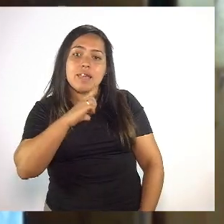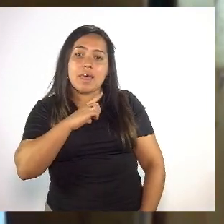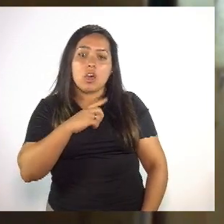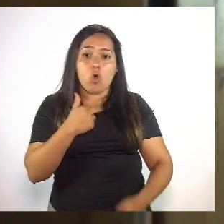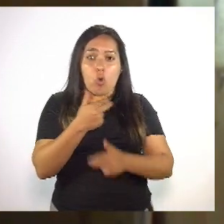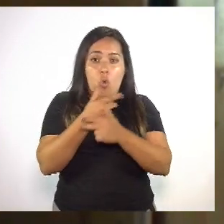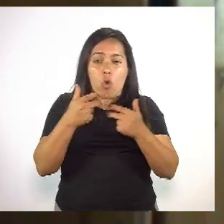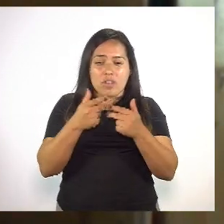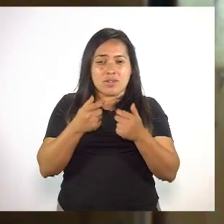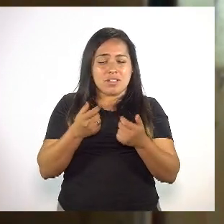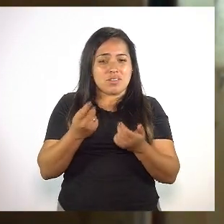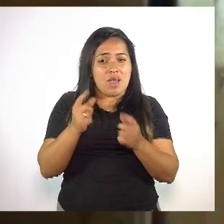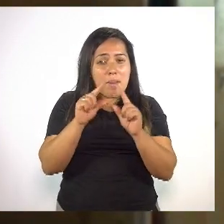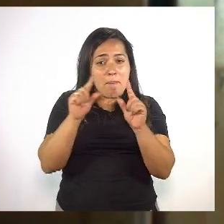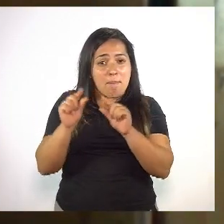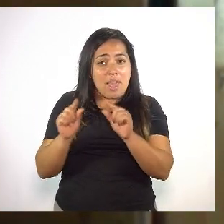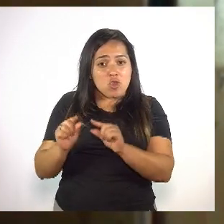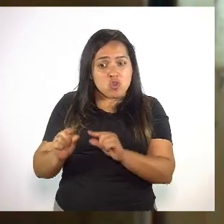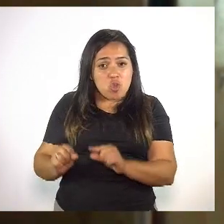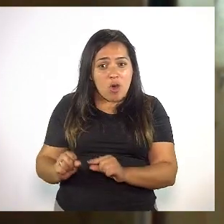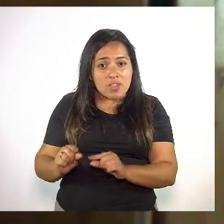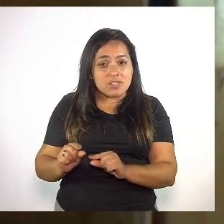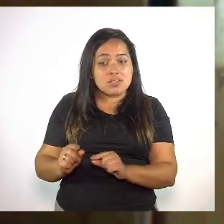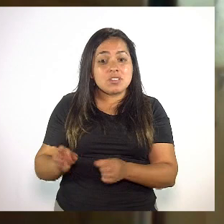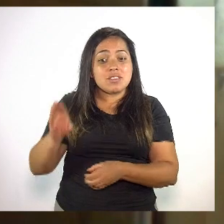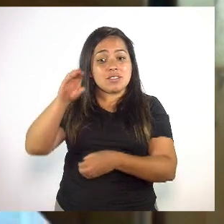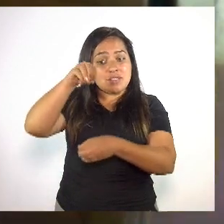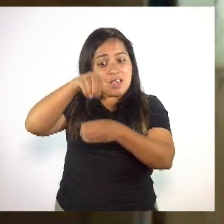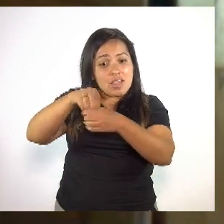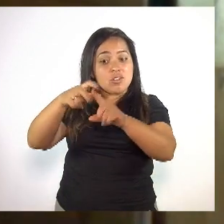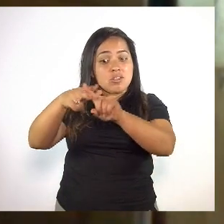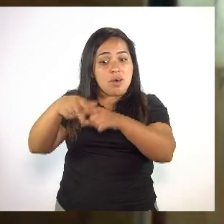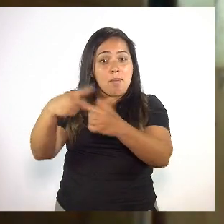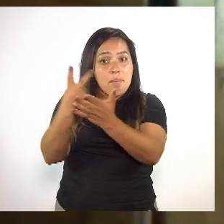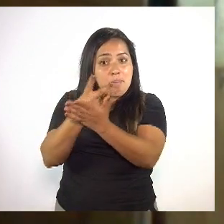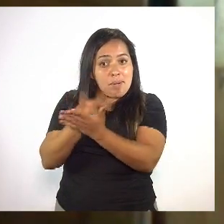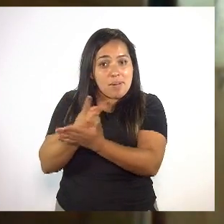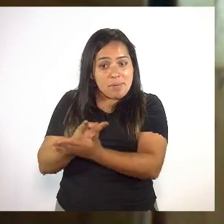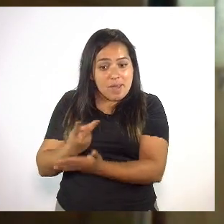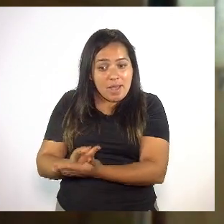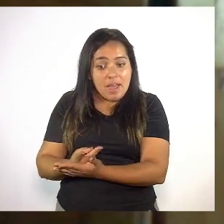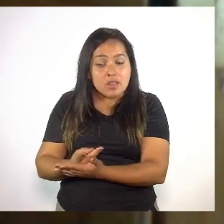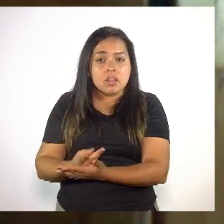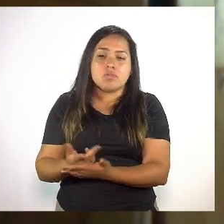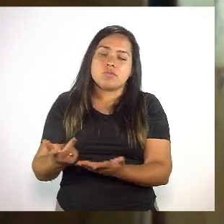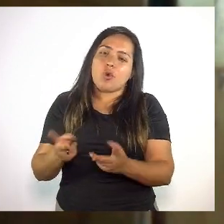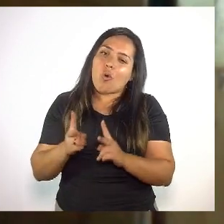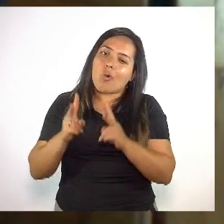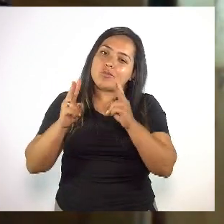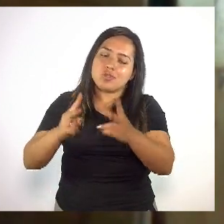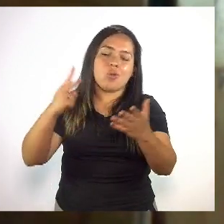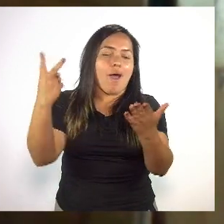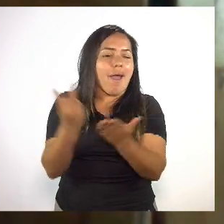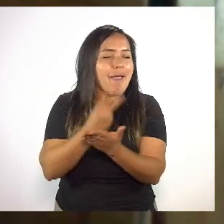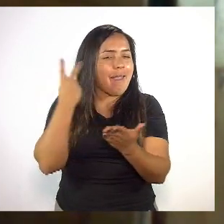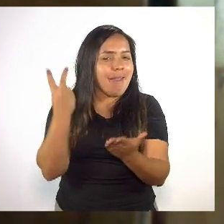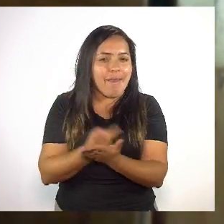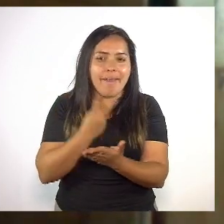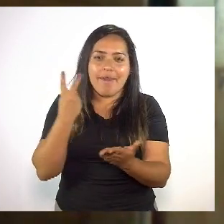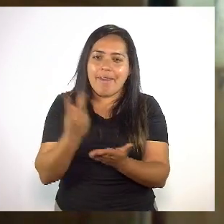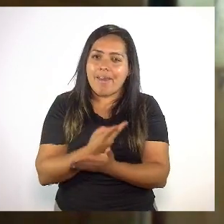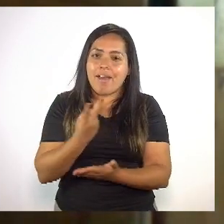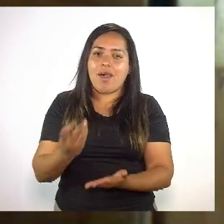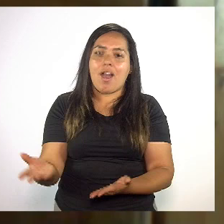menores dentro das próprias irregularidades. Então, as contas continuam irregular. E, finalmente,